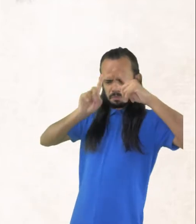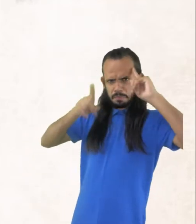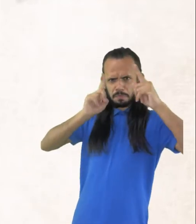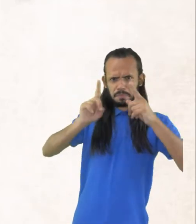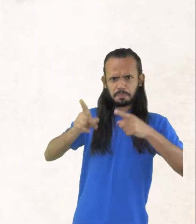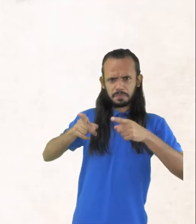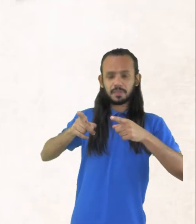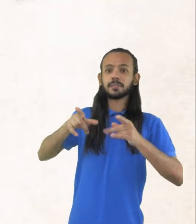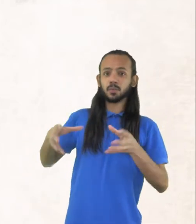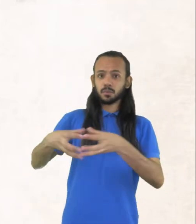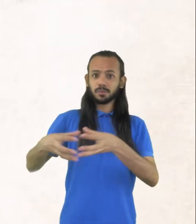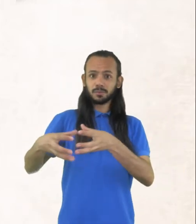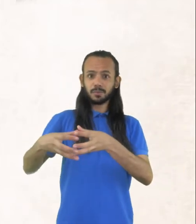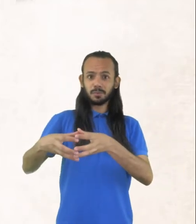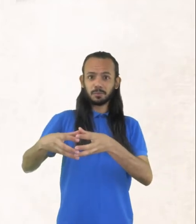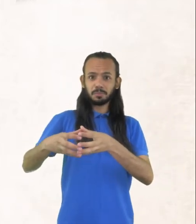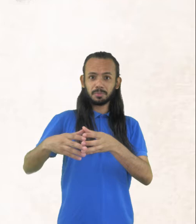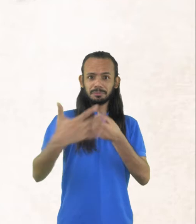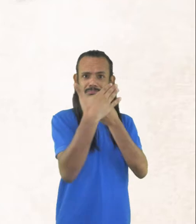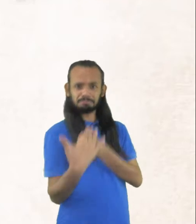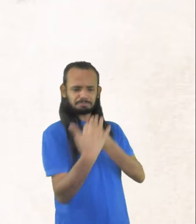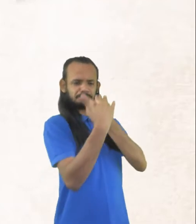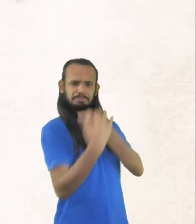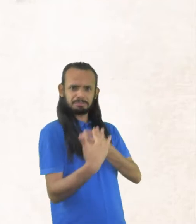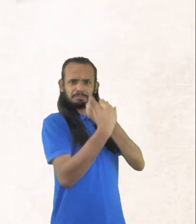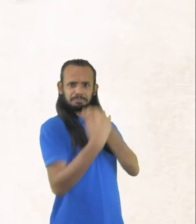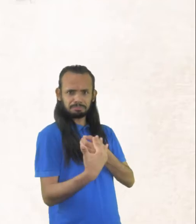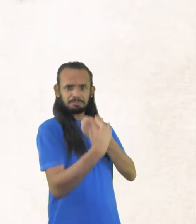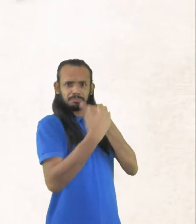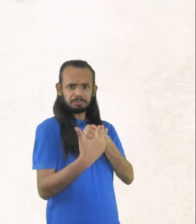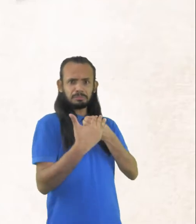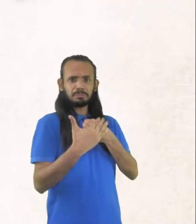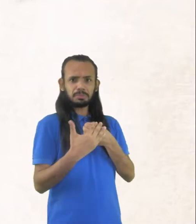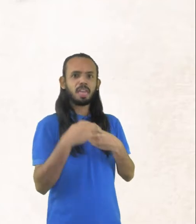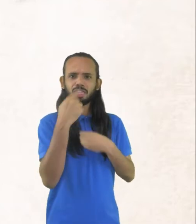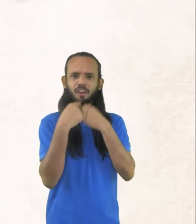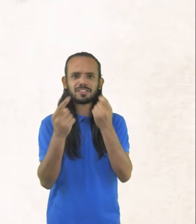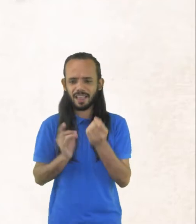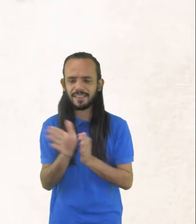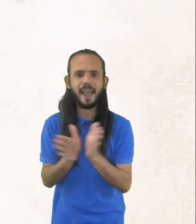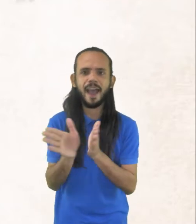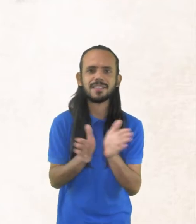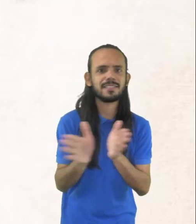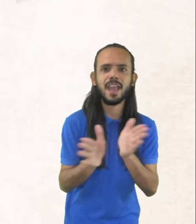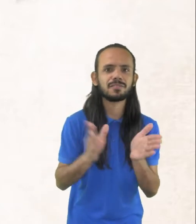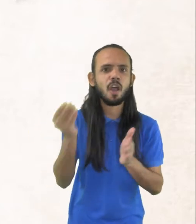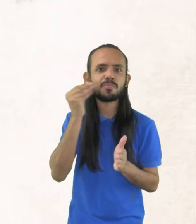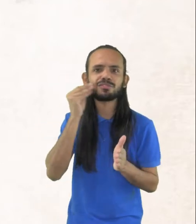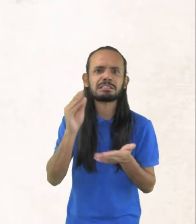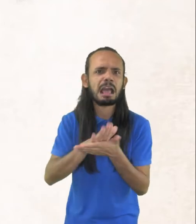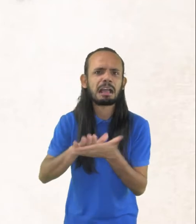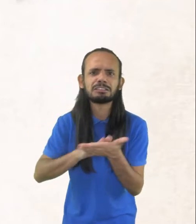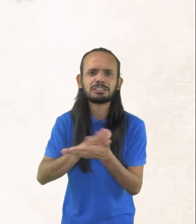categoriza pessoas dentro de grupos raciais e usa o seu poder para desvalorizar, desempoderar ou restringir o acesso desses grupos